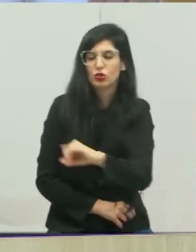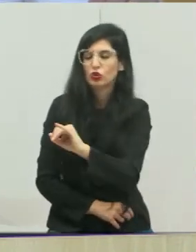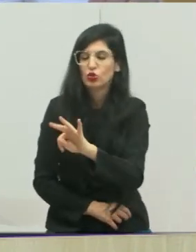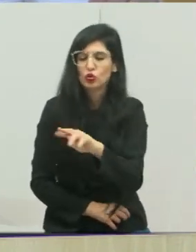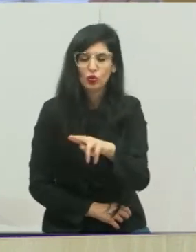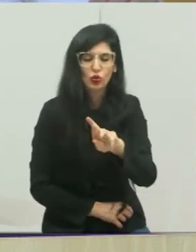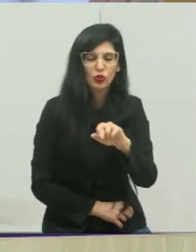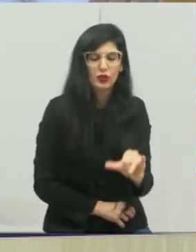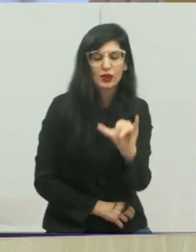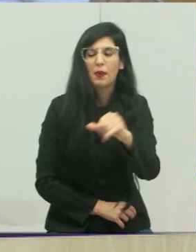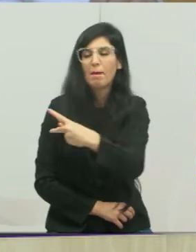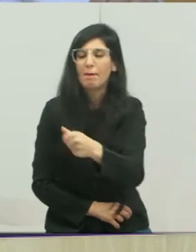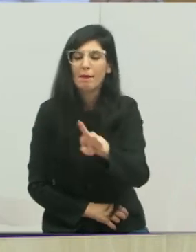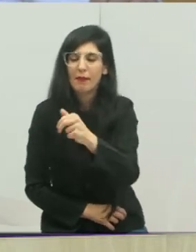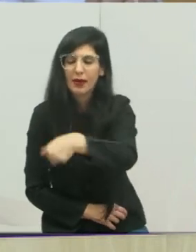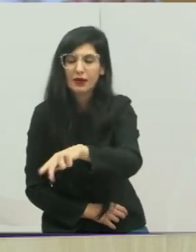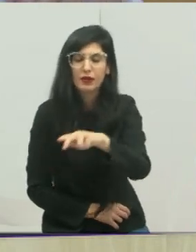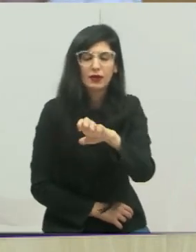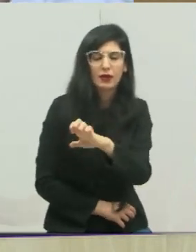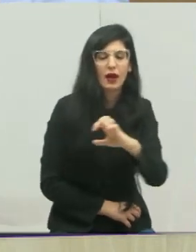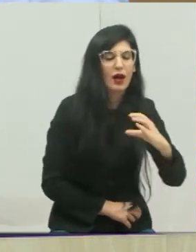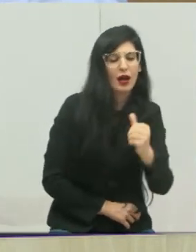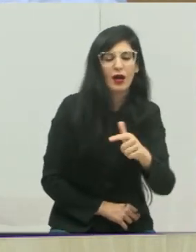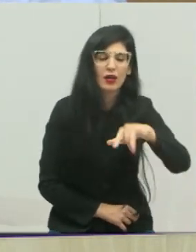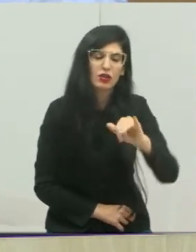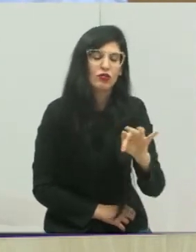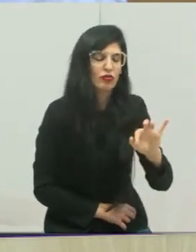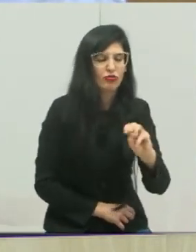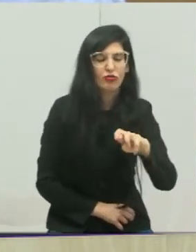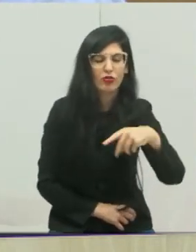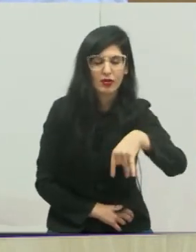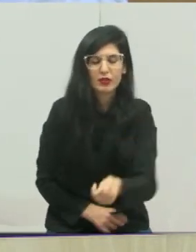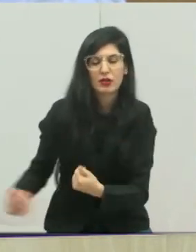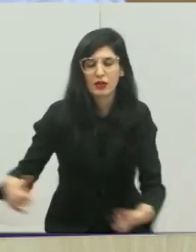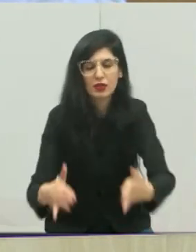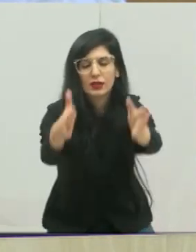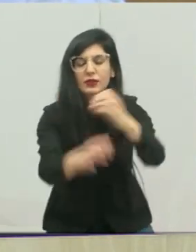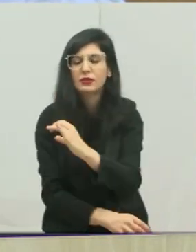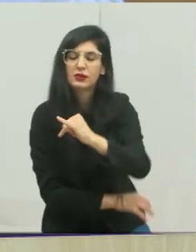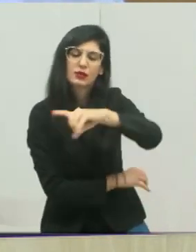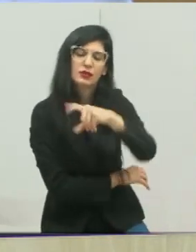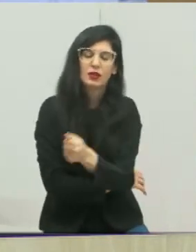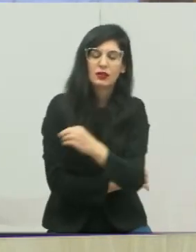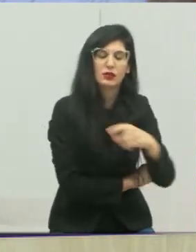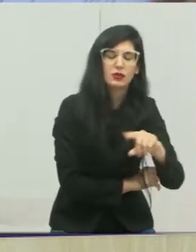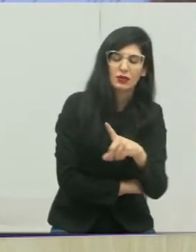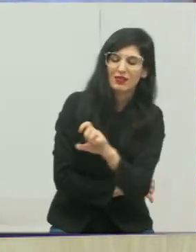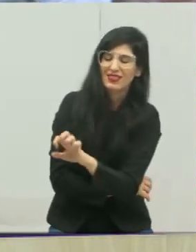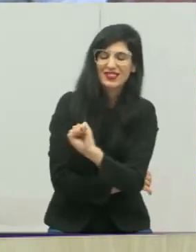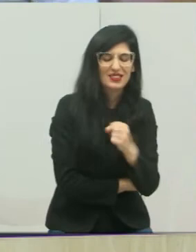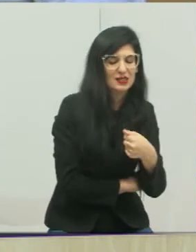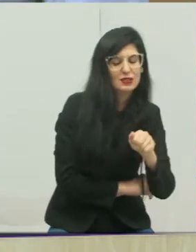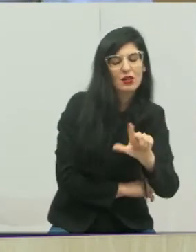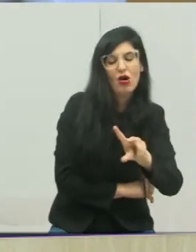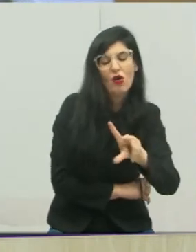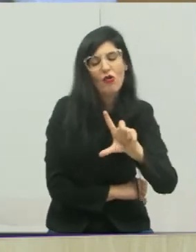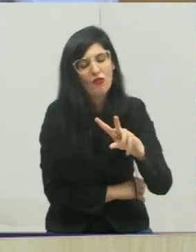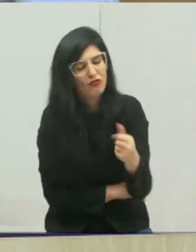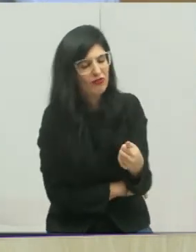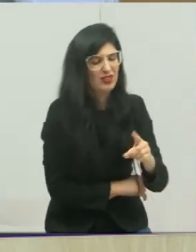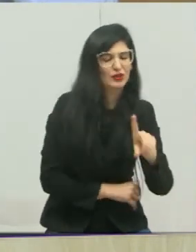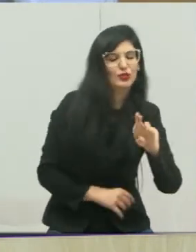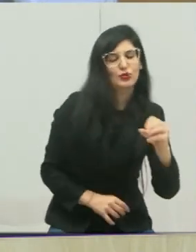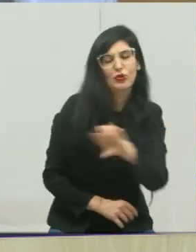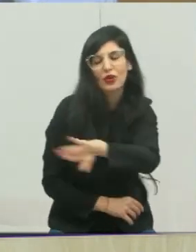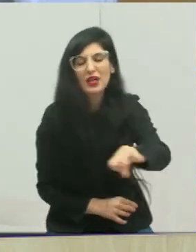Parque Califórnia, Jardim Luiz e outros, Córrego Guatinga, Fundo Cidade Salvador, Santa Marina e outros, Córrego Rio Comprido,